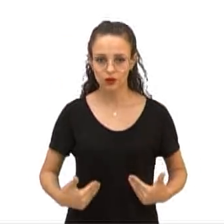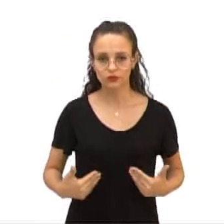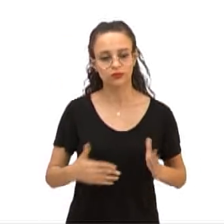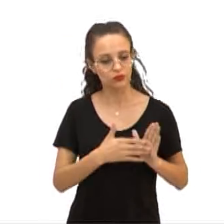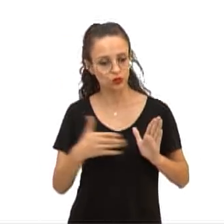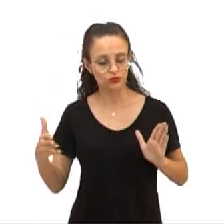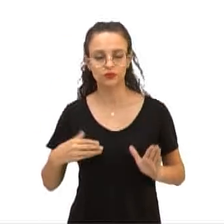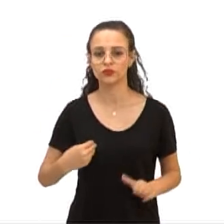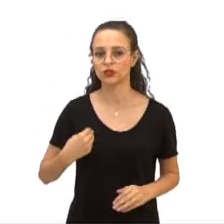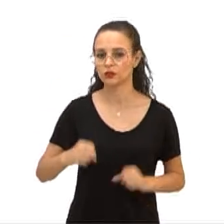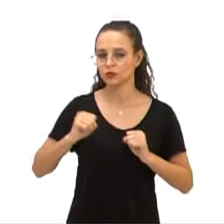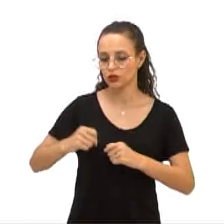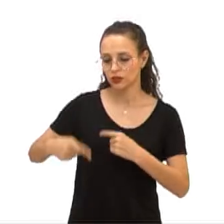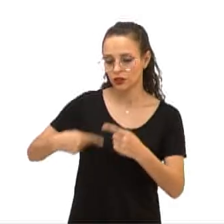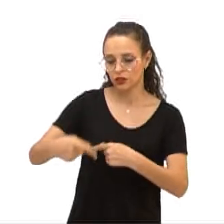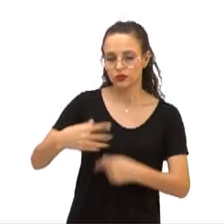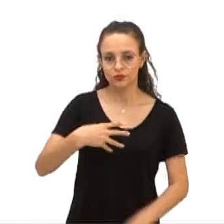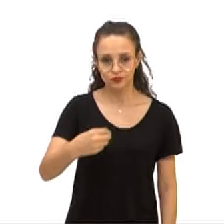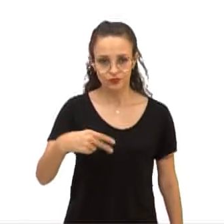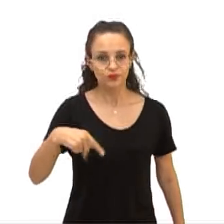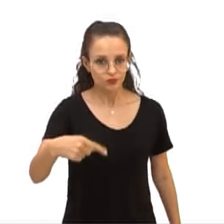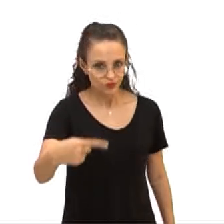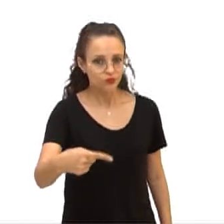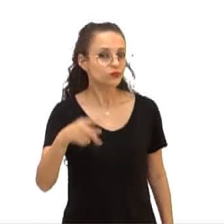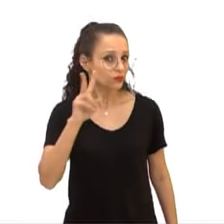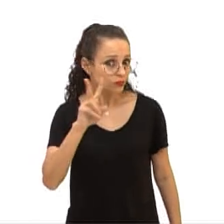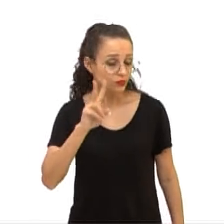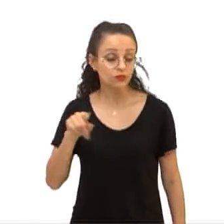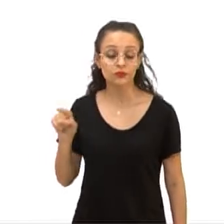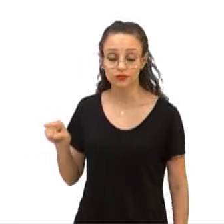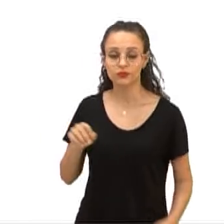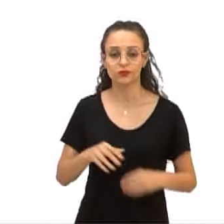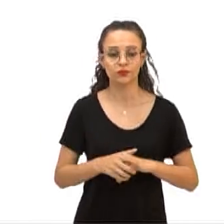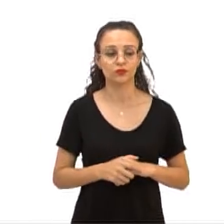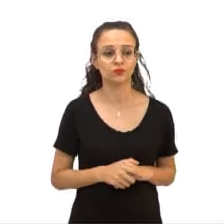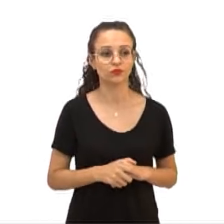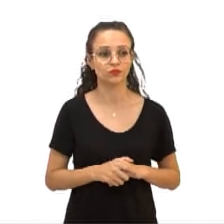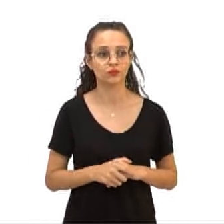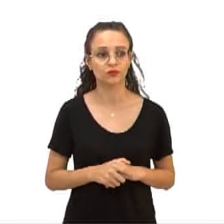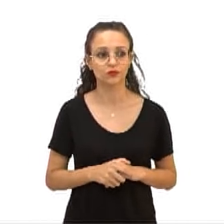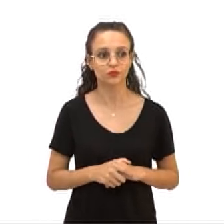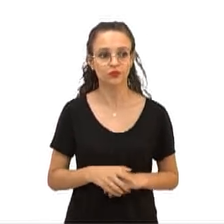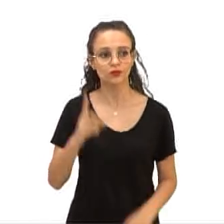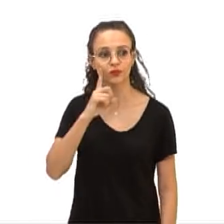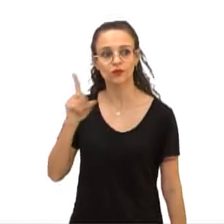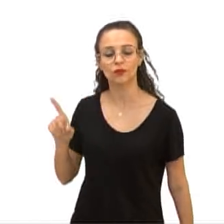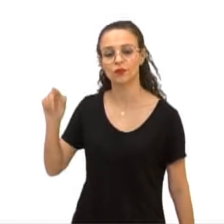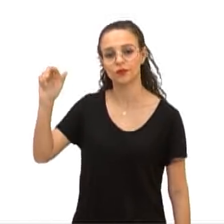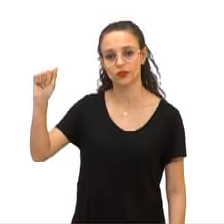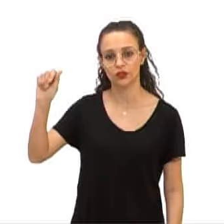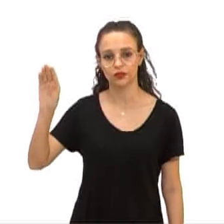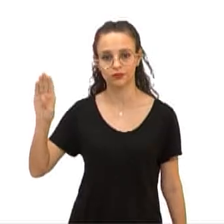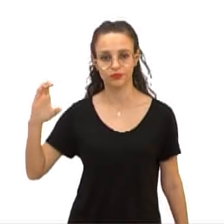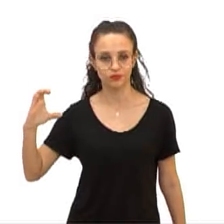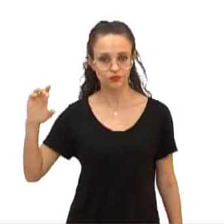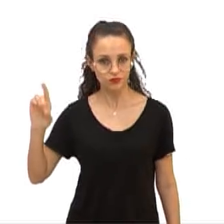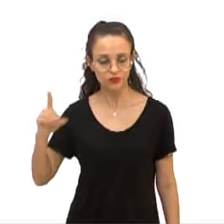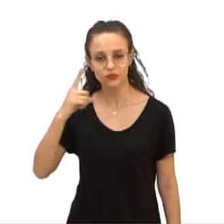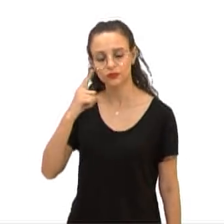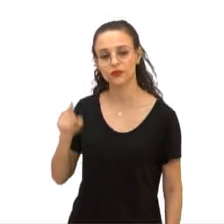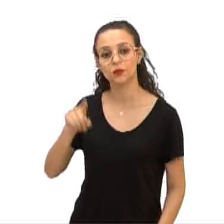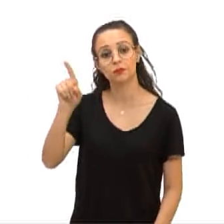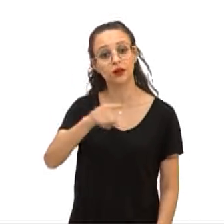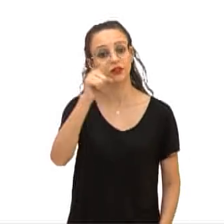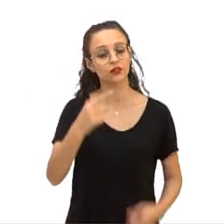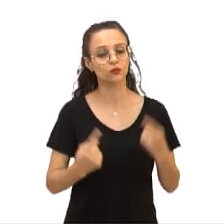vida pode ser transmitida para os seus descendentes. Lembram? Essa era a segunda lei. Entre as alternativas apresentadas a seguir, marque